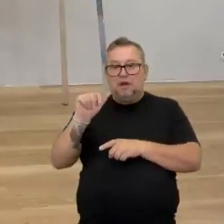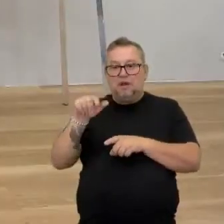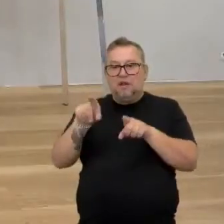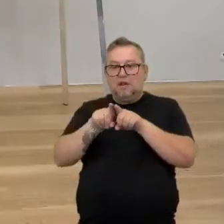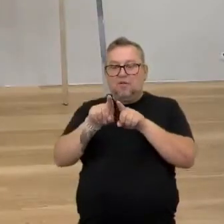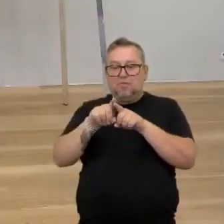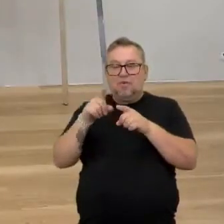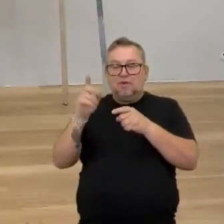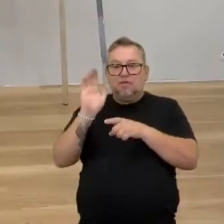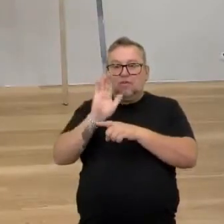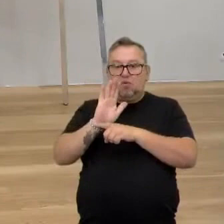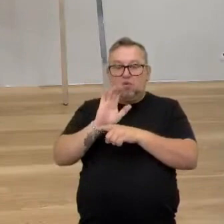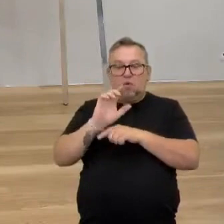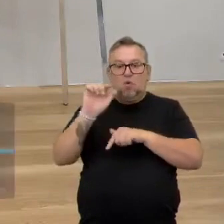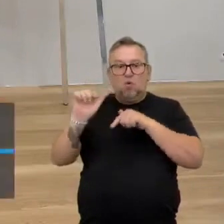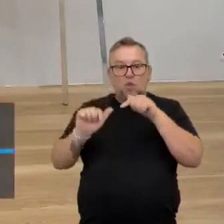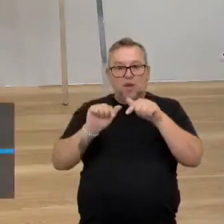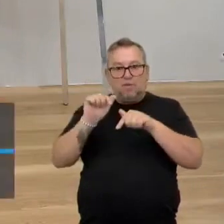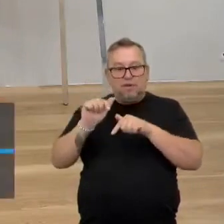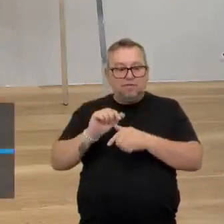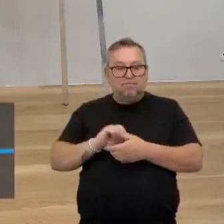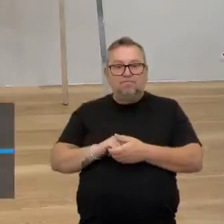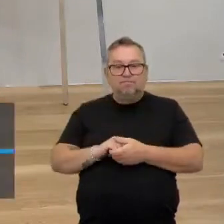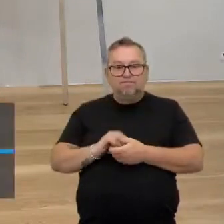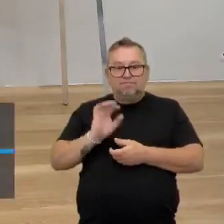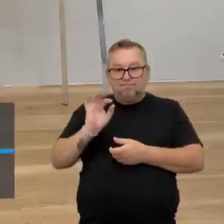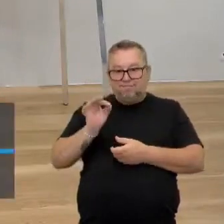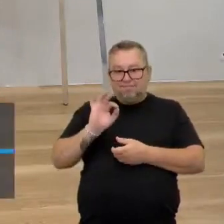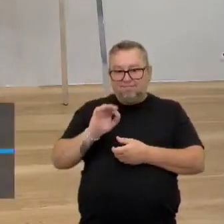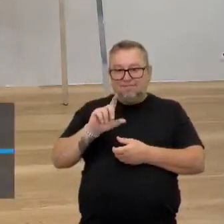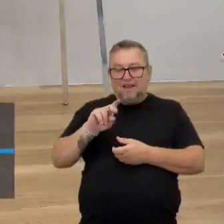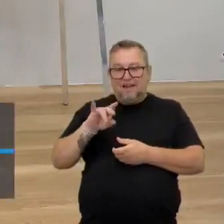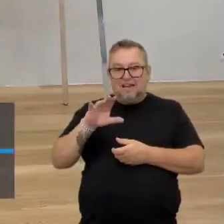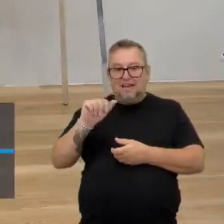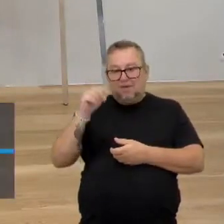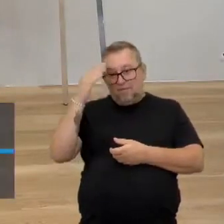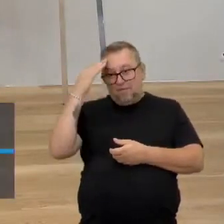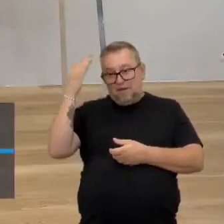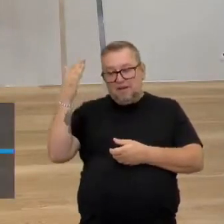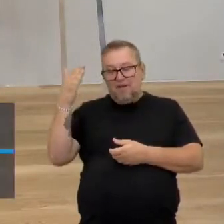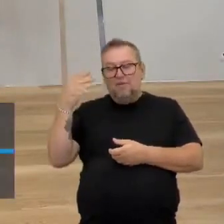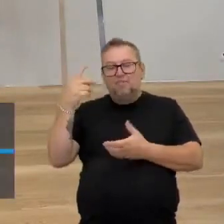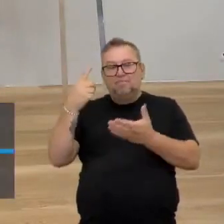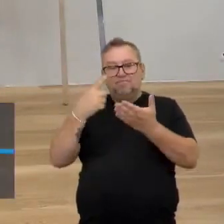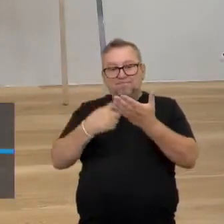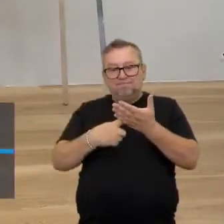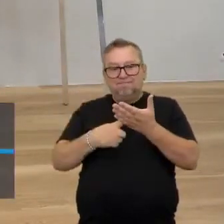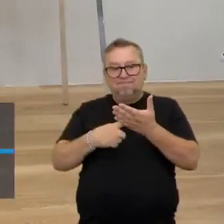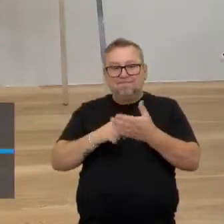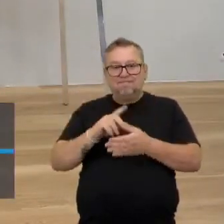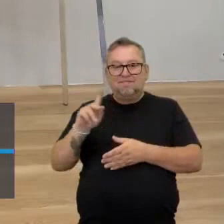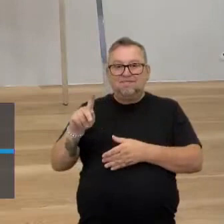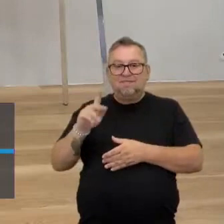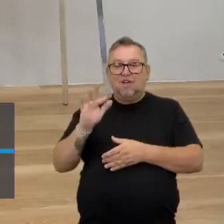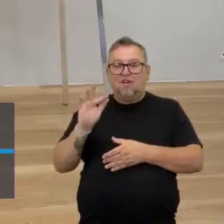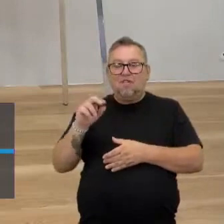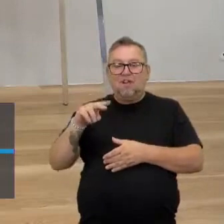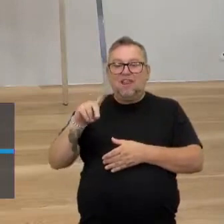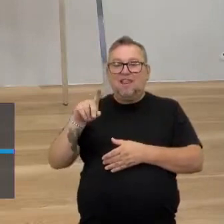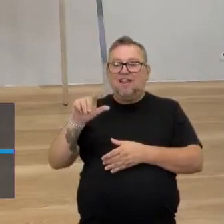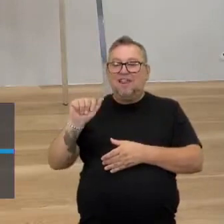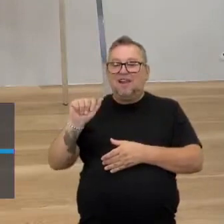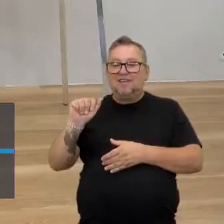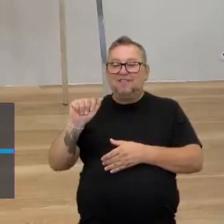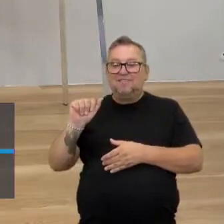aí que contribuíram com os seus trabalhos. Sim, a Lili e a Bianca, obrigado aí pela contribuição. A professora Fernanda que agradece, né? A